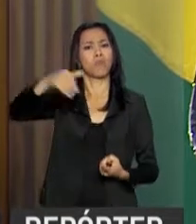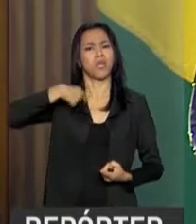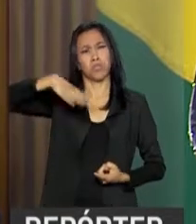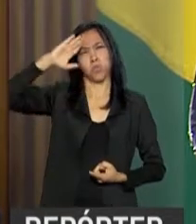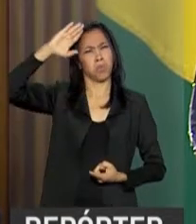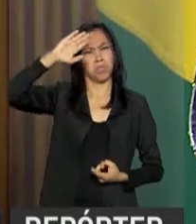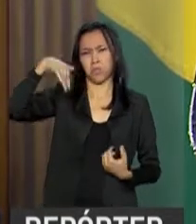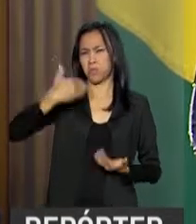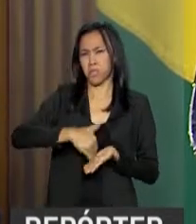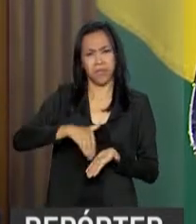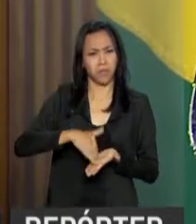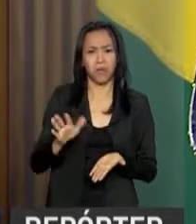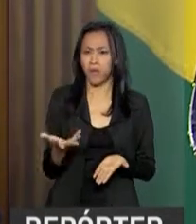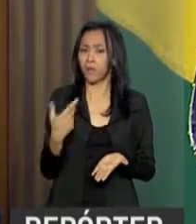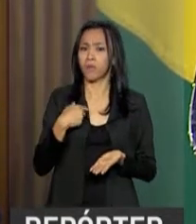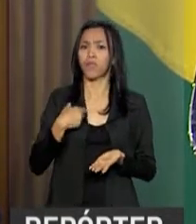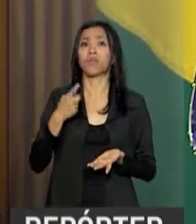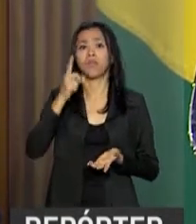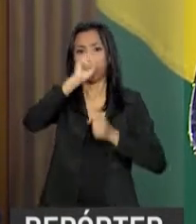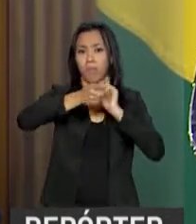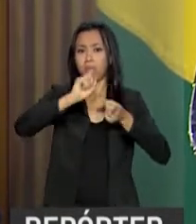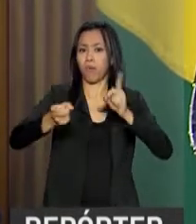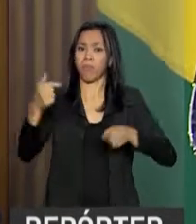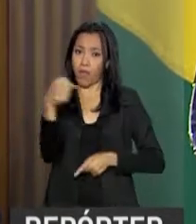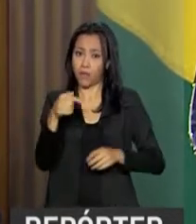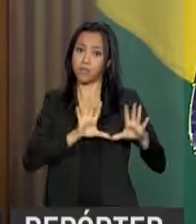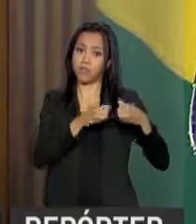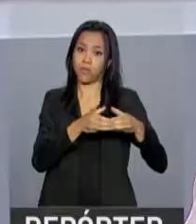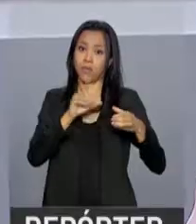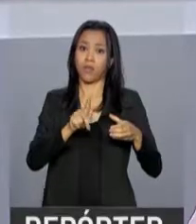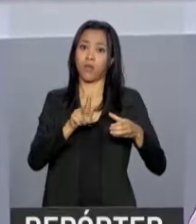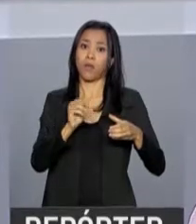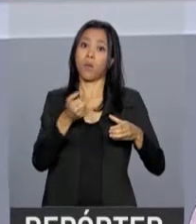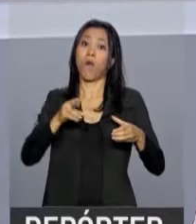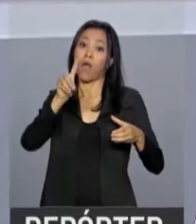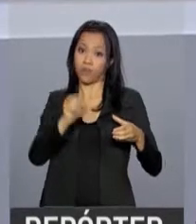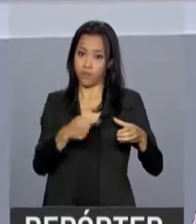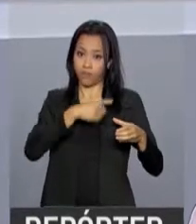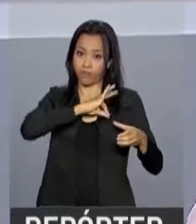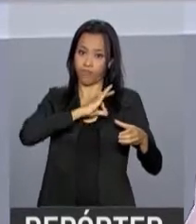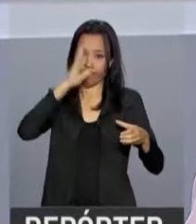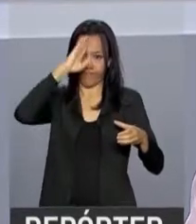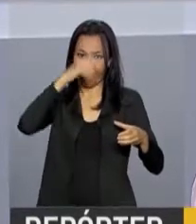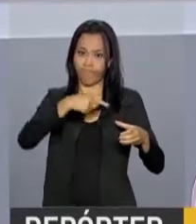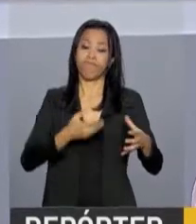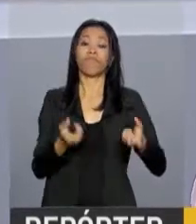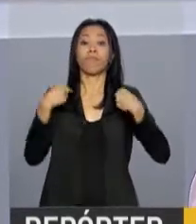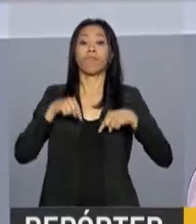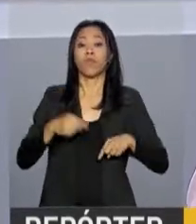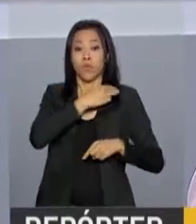secretário que comanda a guarda municipal para esta mobilização o ministro da fazenda henrique meirelles